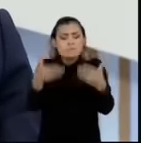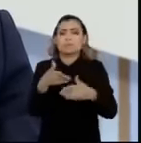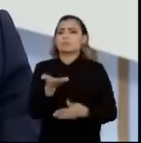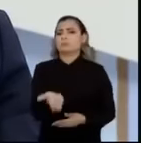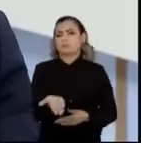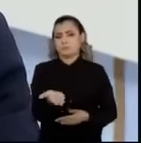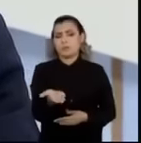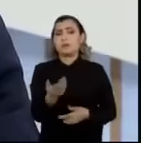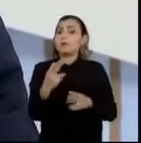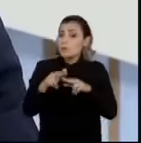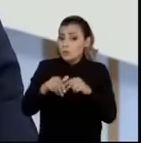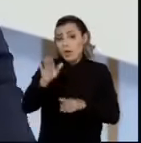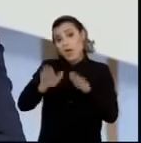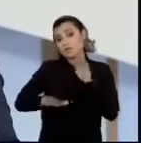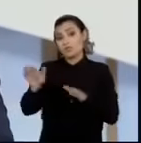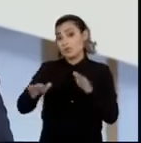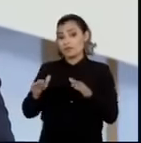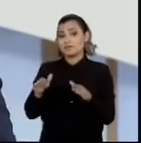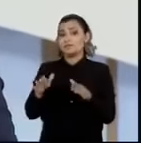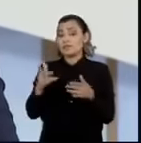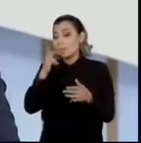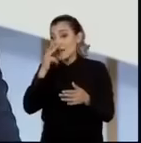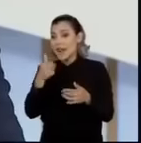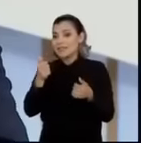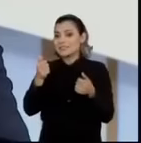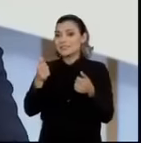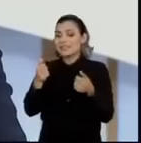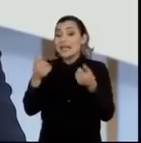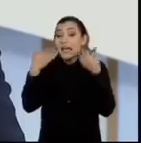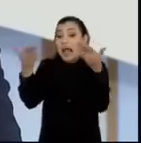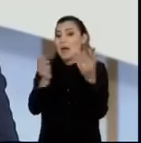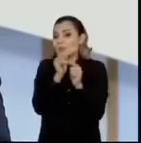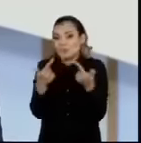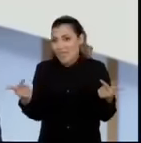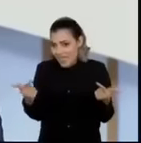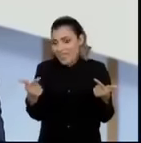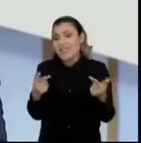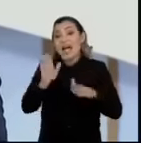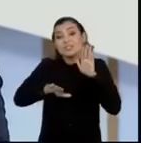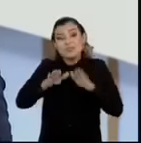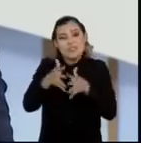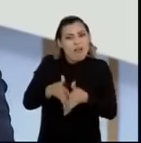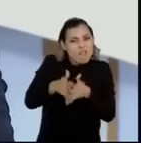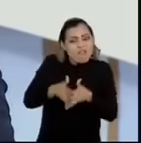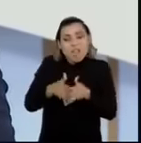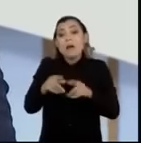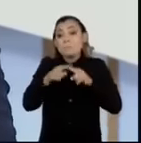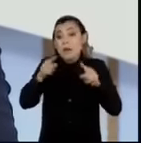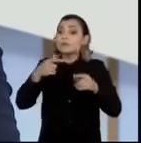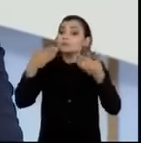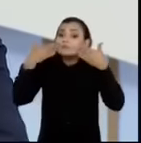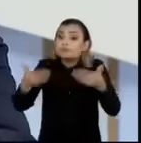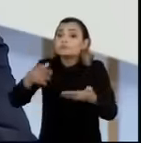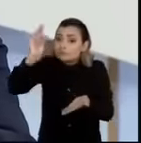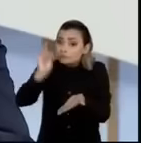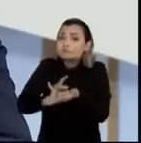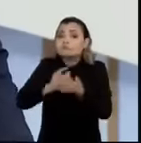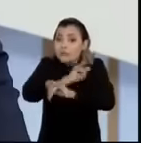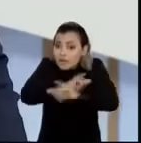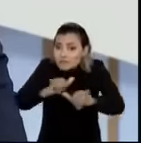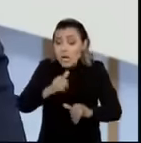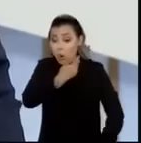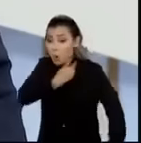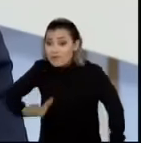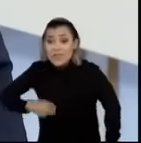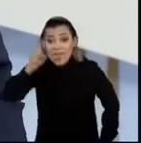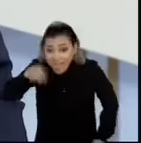Talvez não tenha sido dito da forma mais explícita até então. Então, se não se disse até agora, dizemos já. O governo é